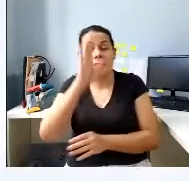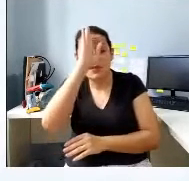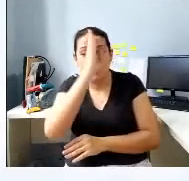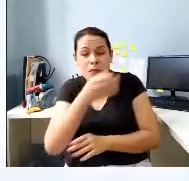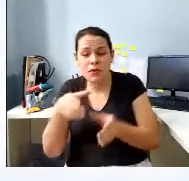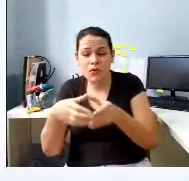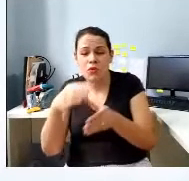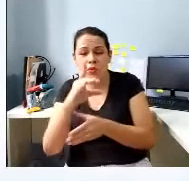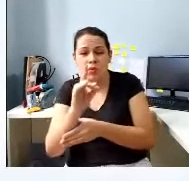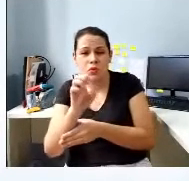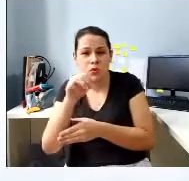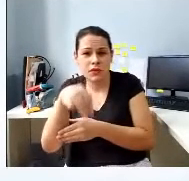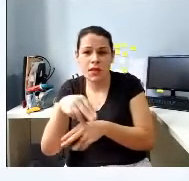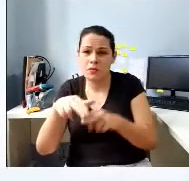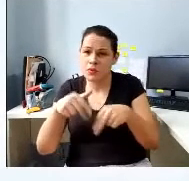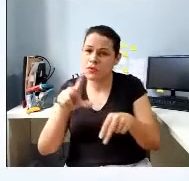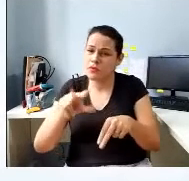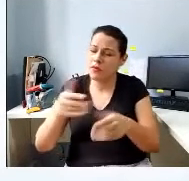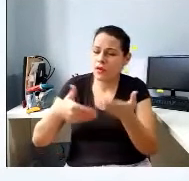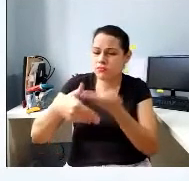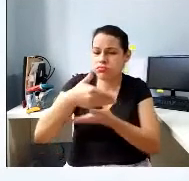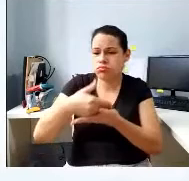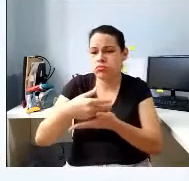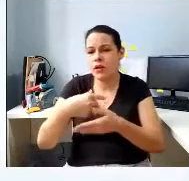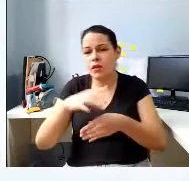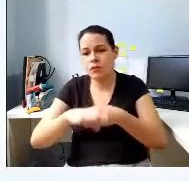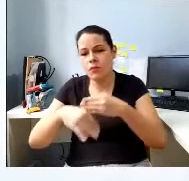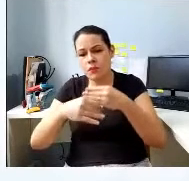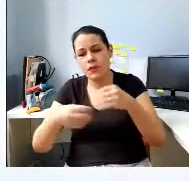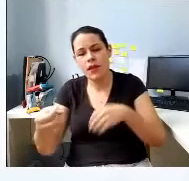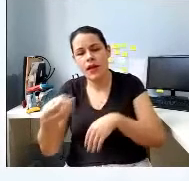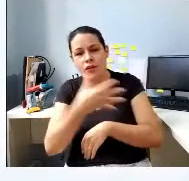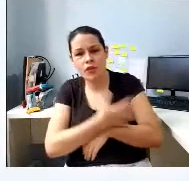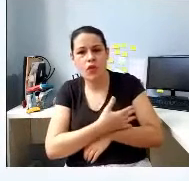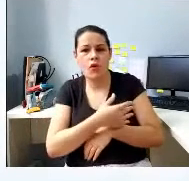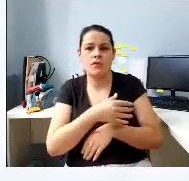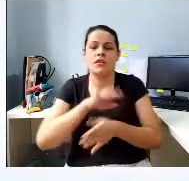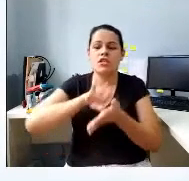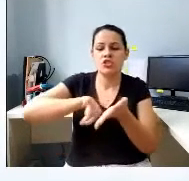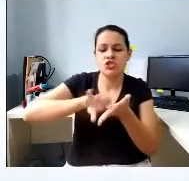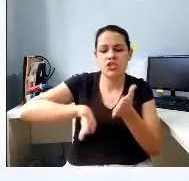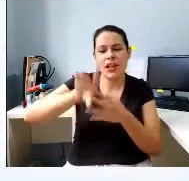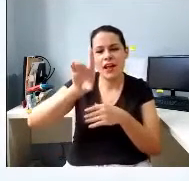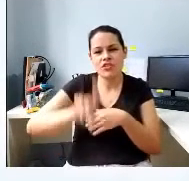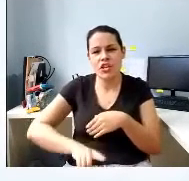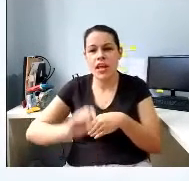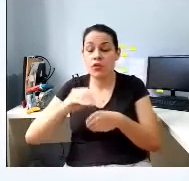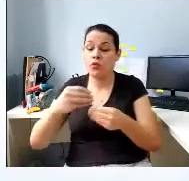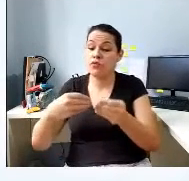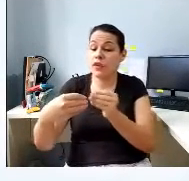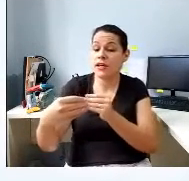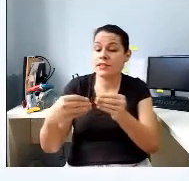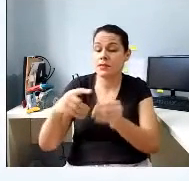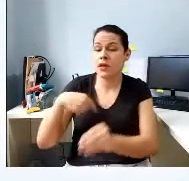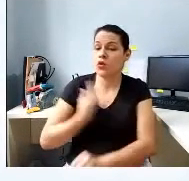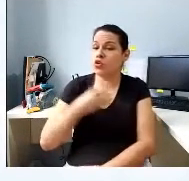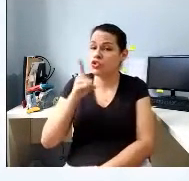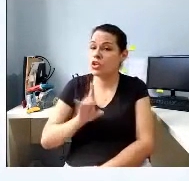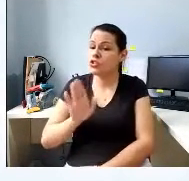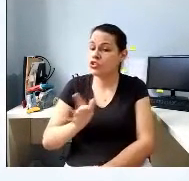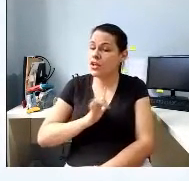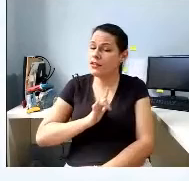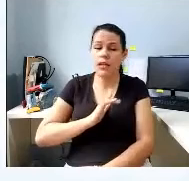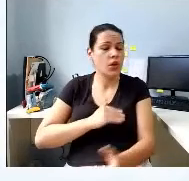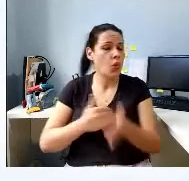eles vão articular isso aí, novas medidas de tirar direito, de flexibilizar direito, tanto dos trabalhadores em geral quanto dos servidores